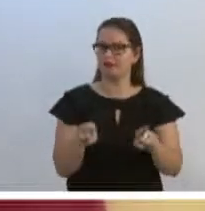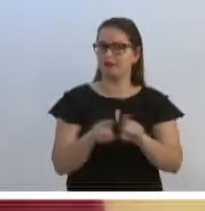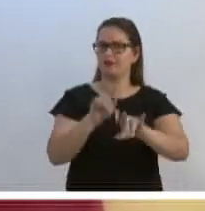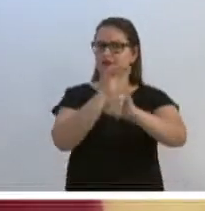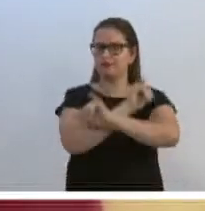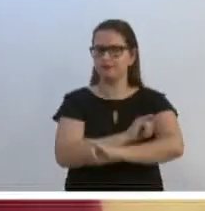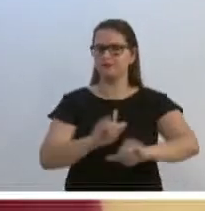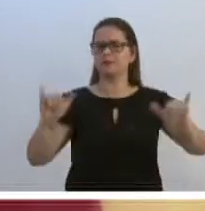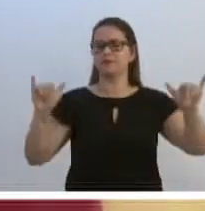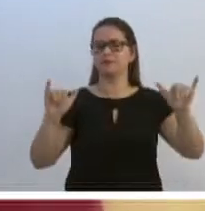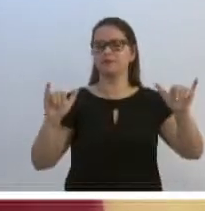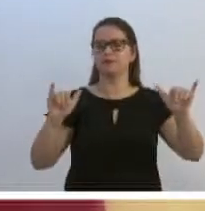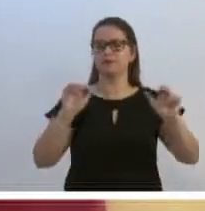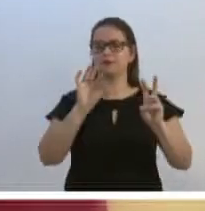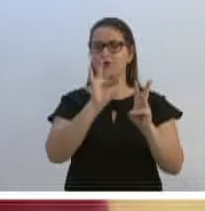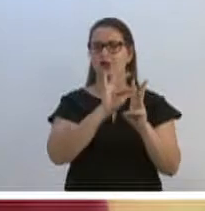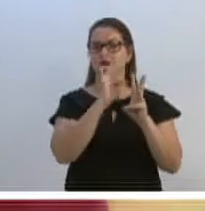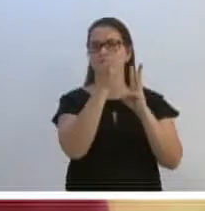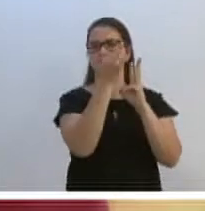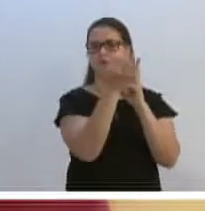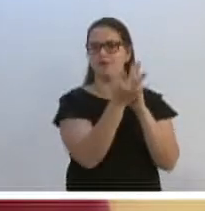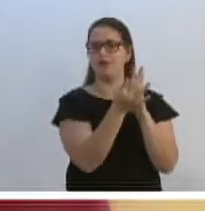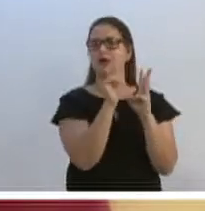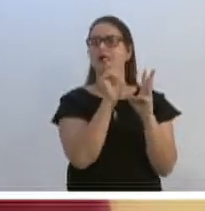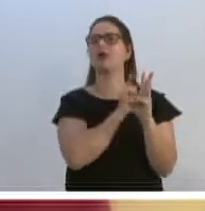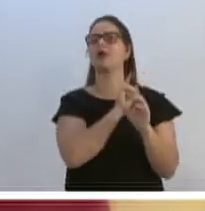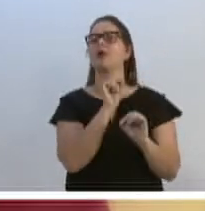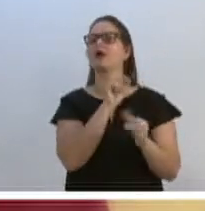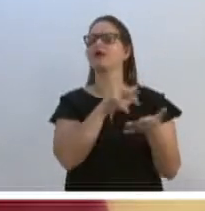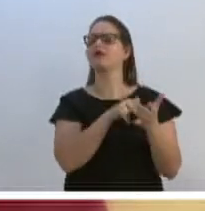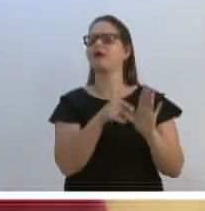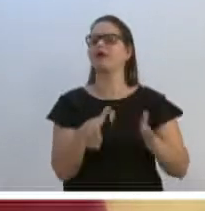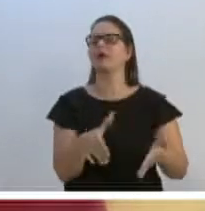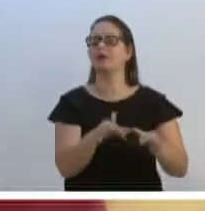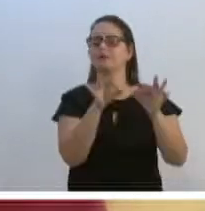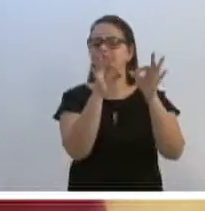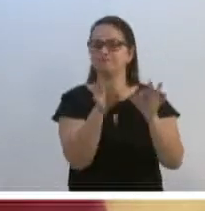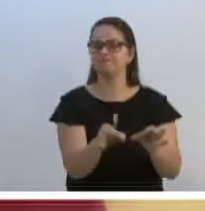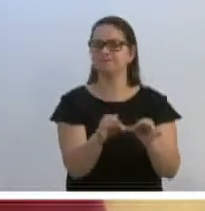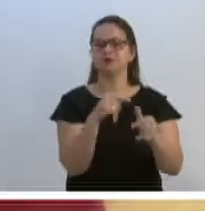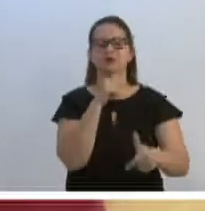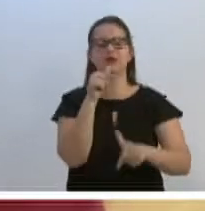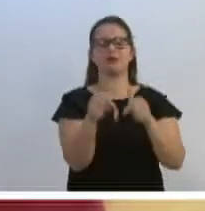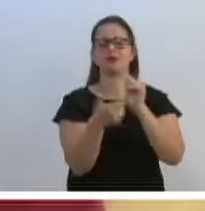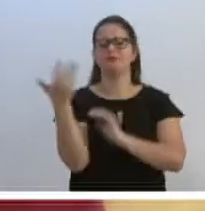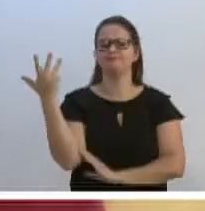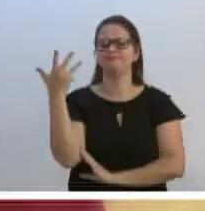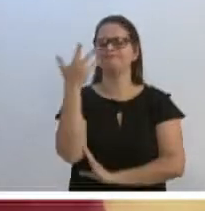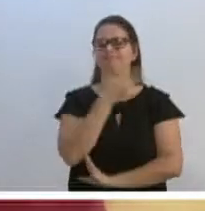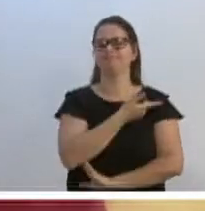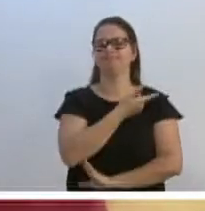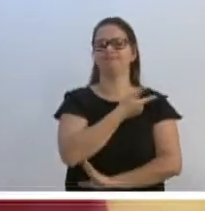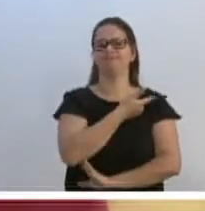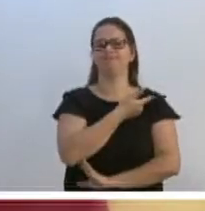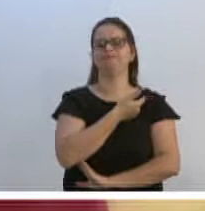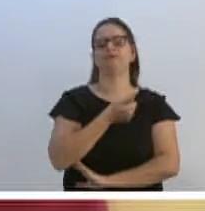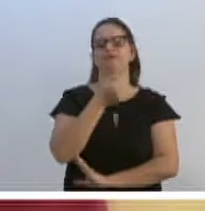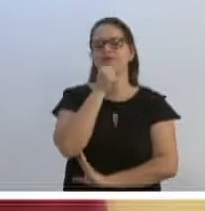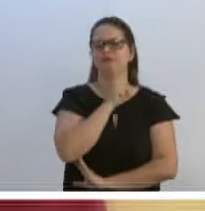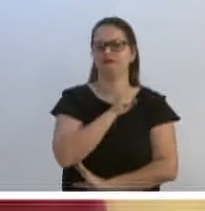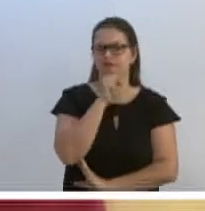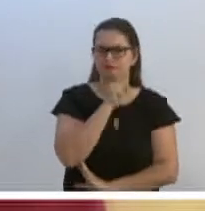que a prova família ela está no caminho certo está fazendo um trabalho muito lindo tanto na terceira idade